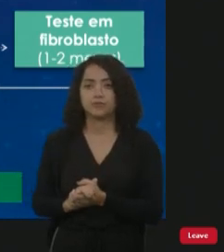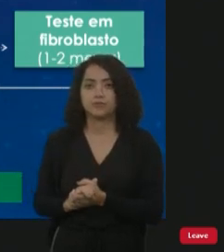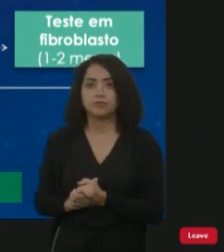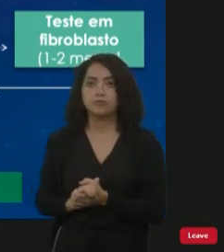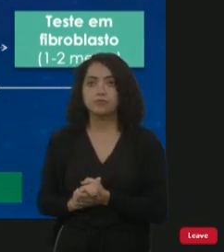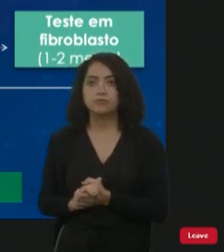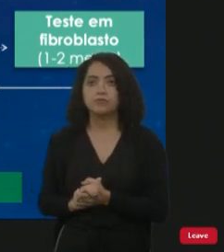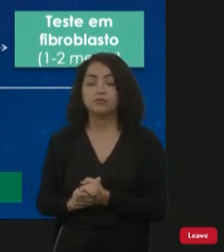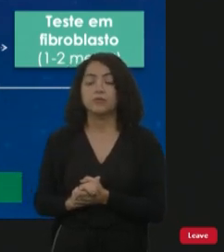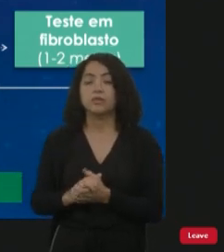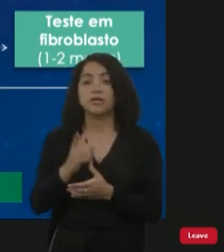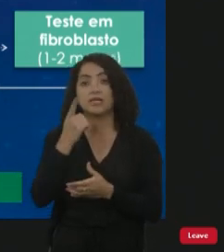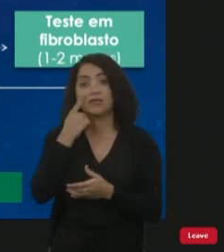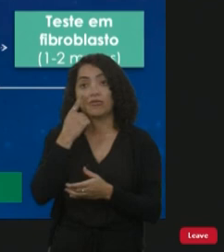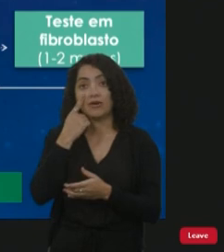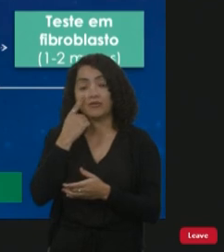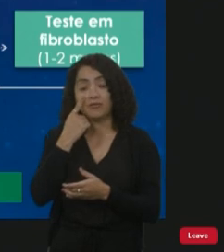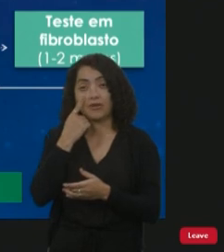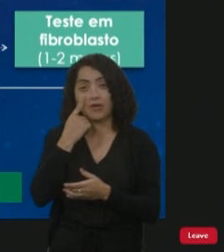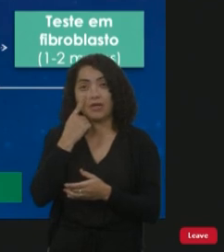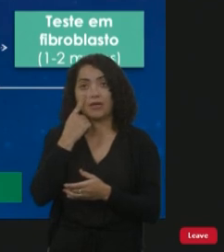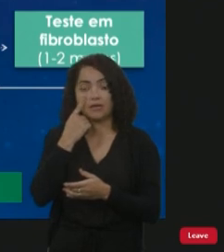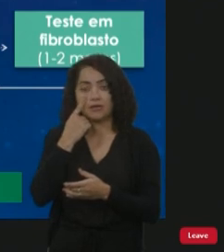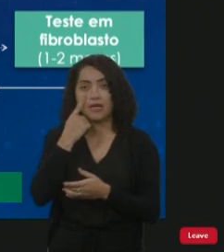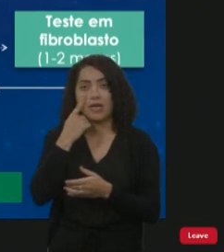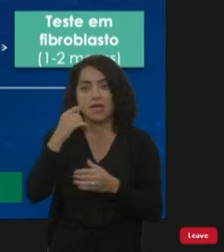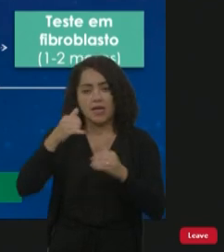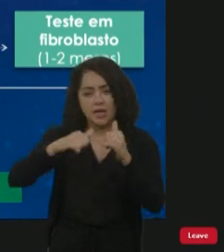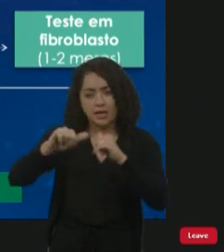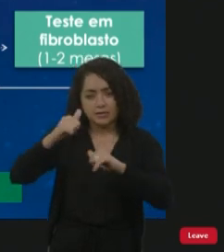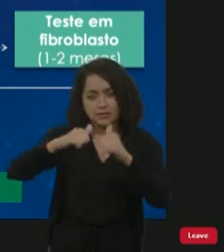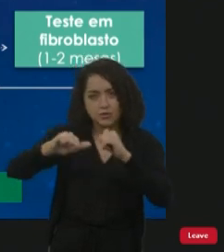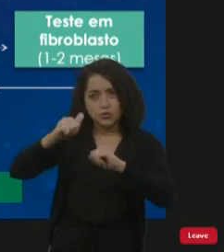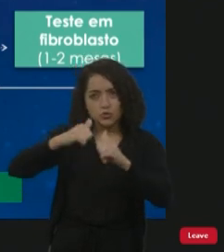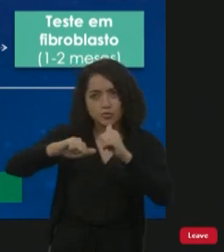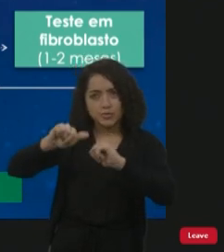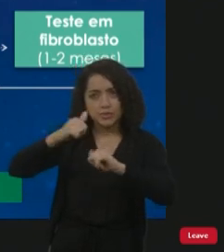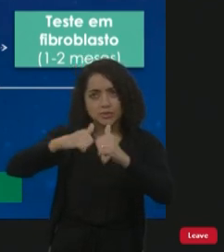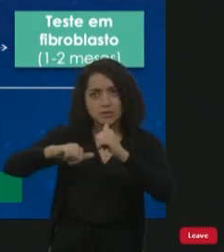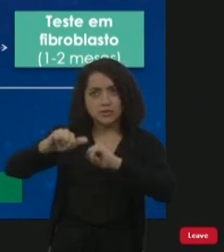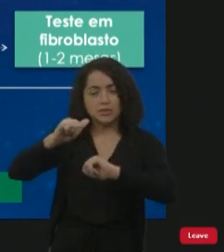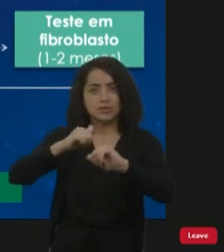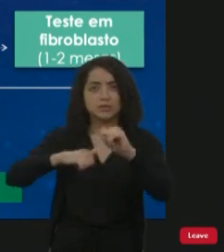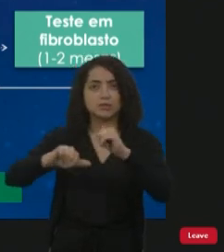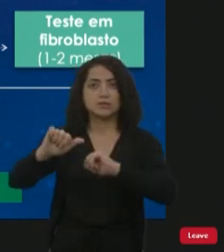que vai ver justamente essas substâncias que fazem o transporte,